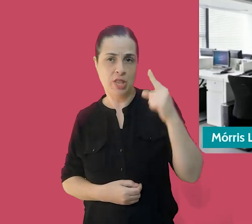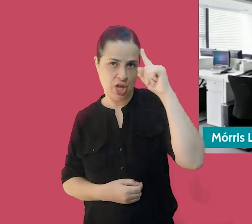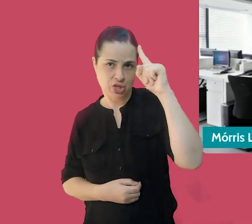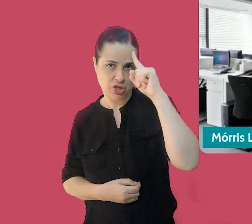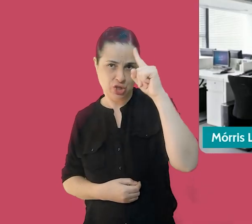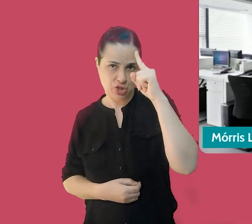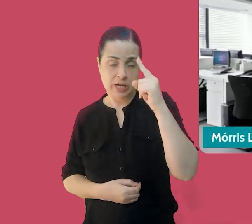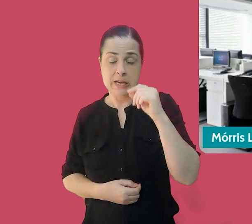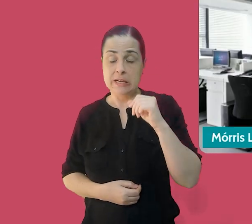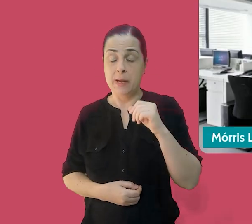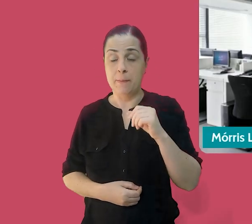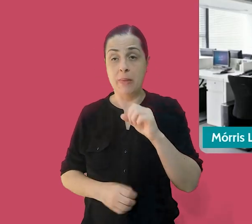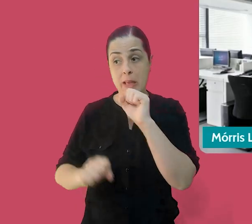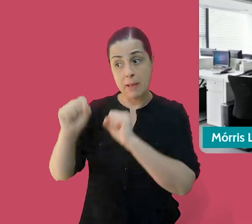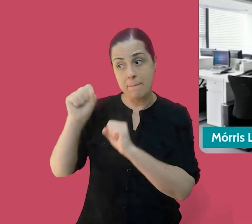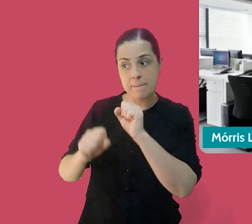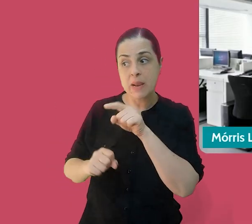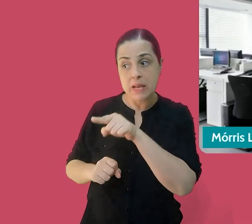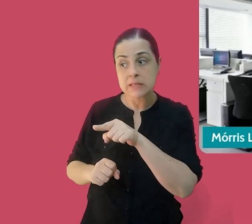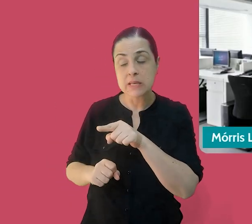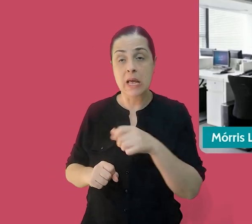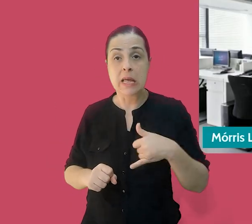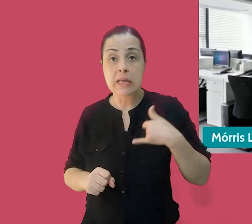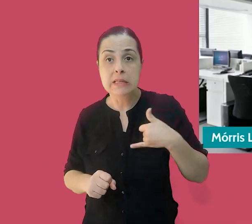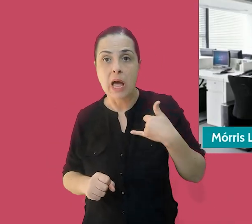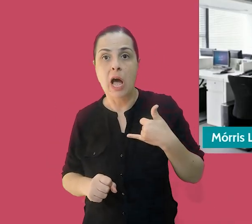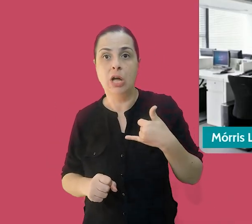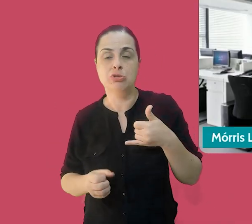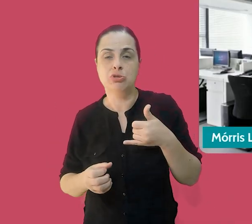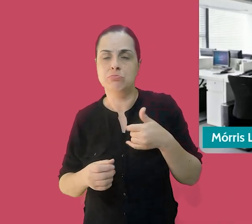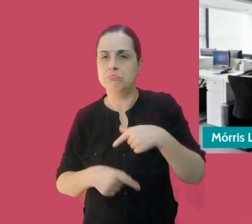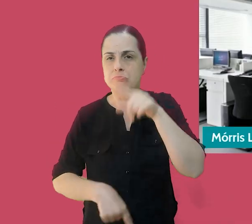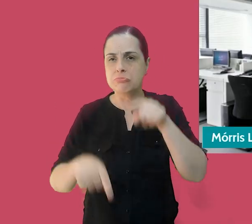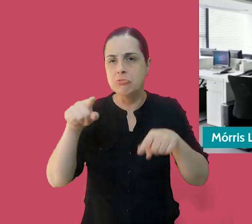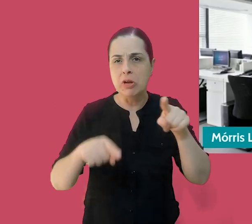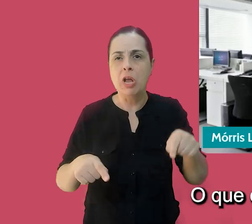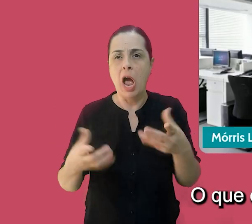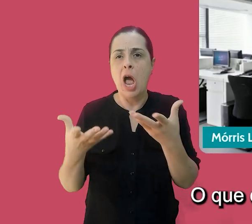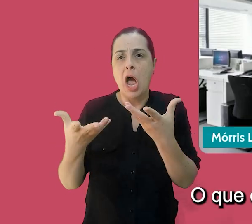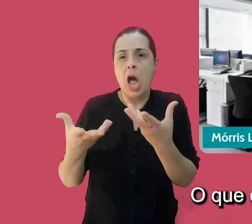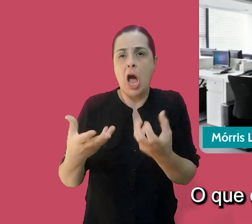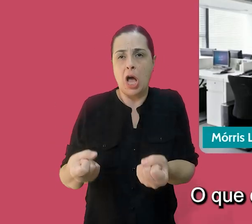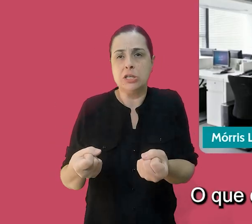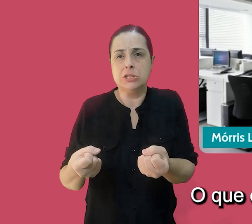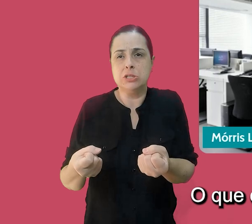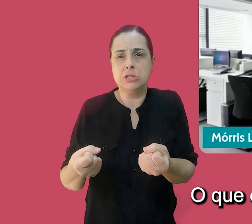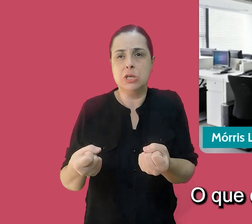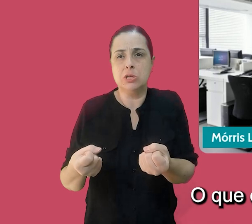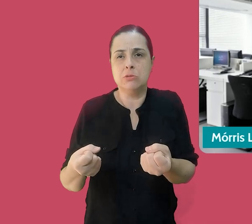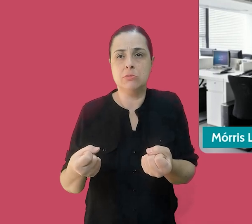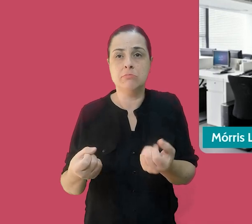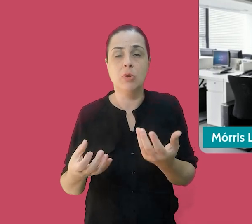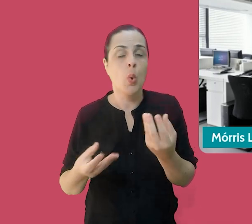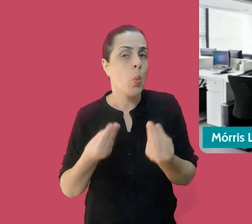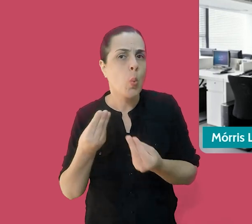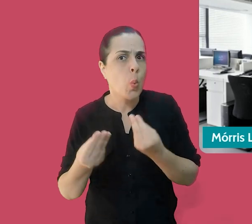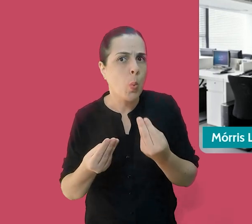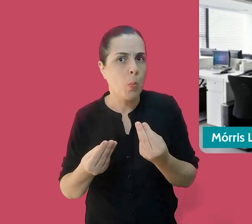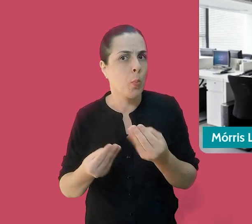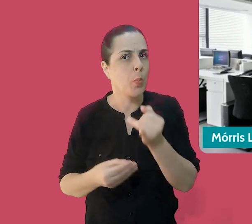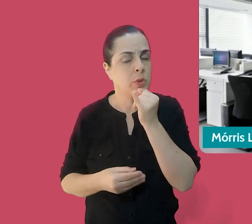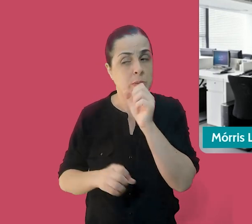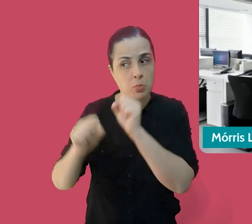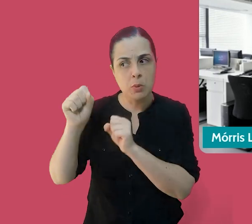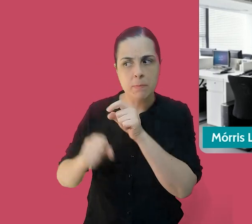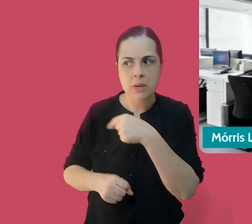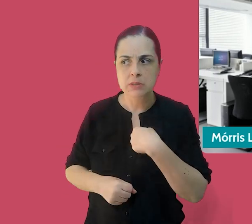que é age-friendly, assim, como que o que muda, né? O que eu preciso prestar atenção, por exemplo, numa